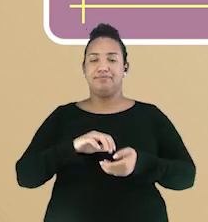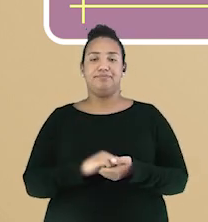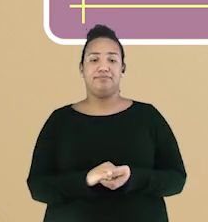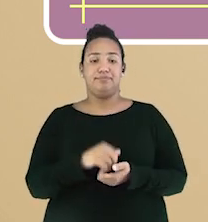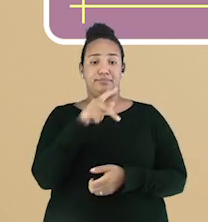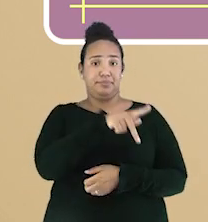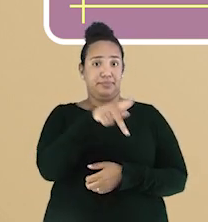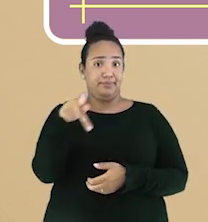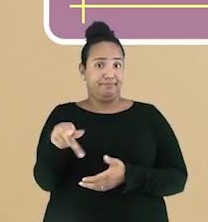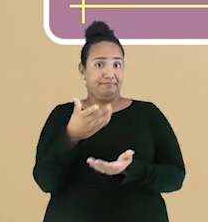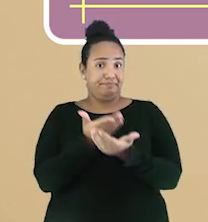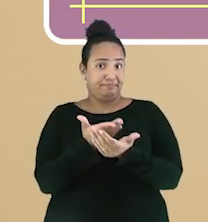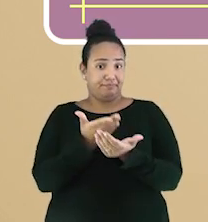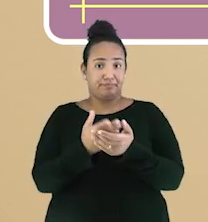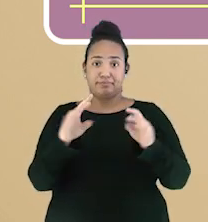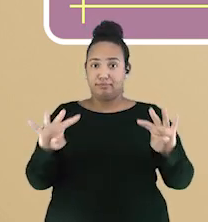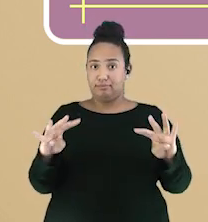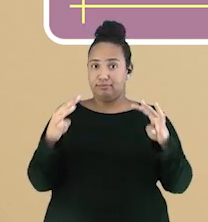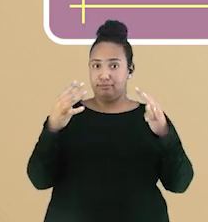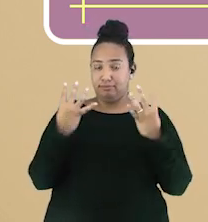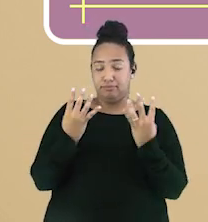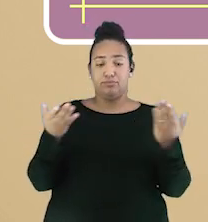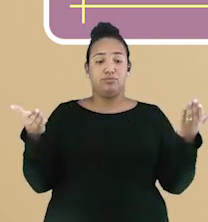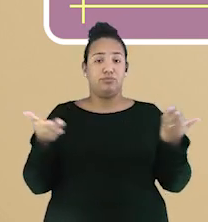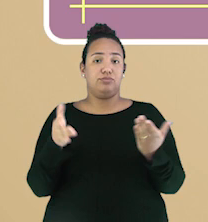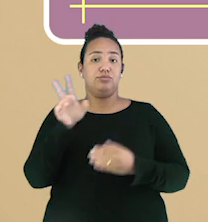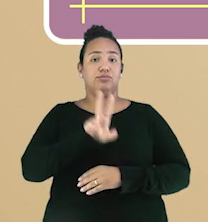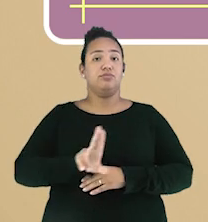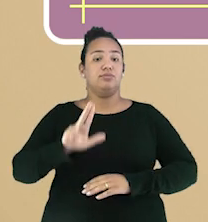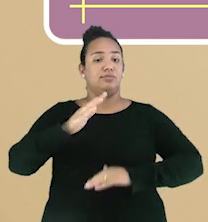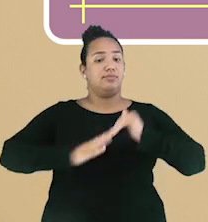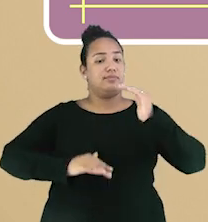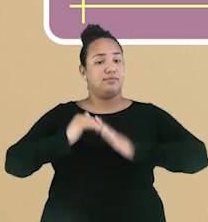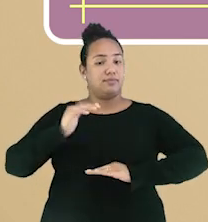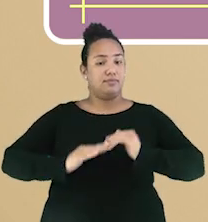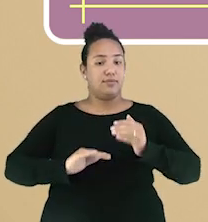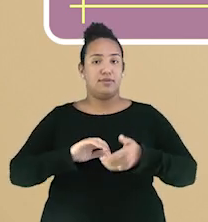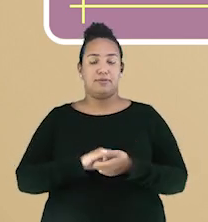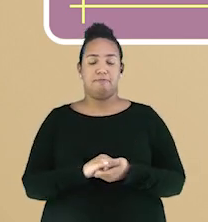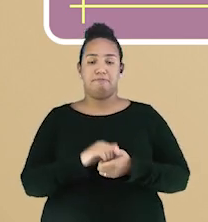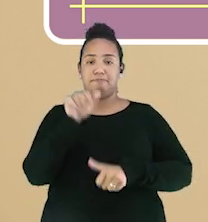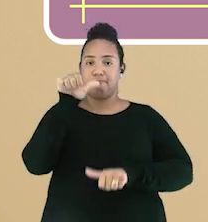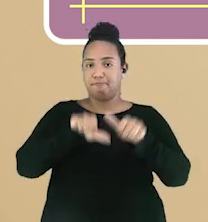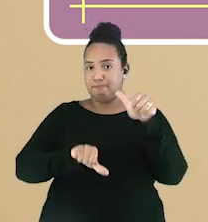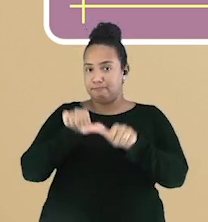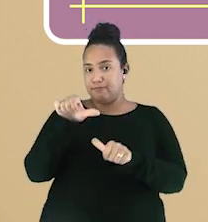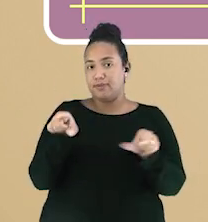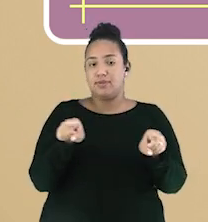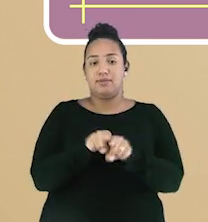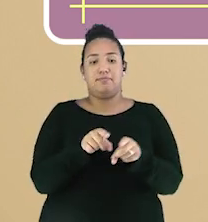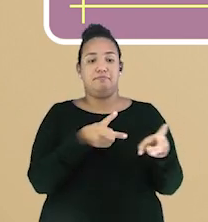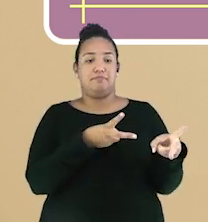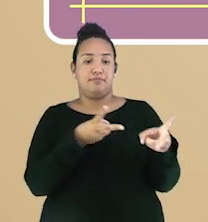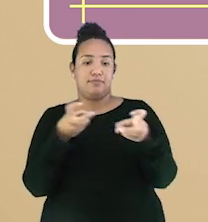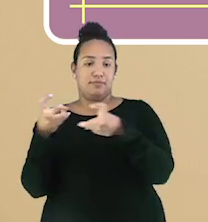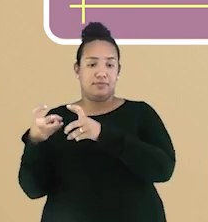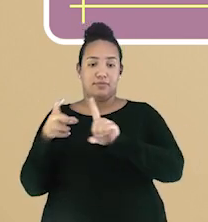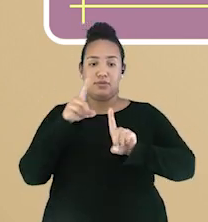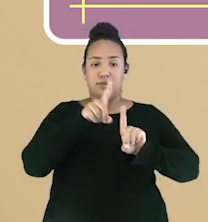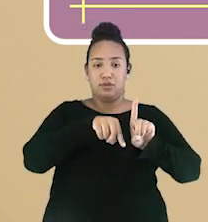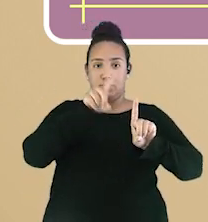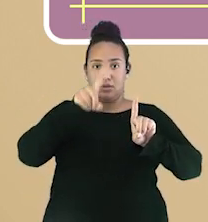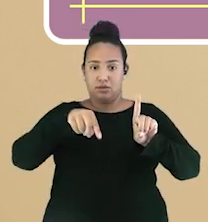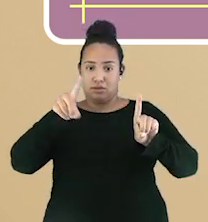nos assistindo, iremos trabalhar com a habilidade analisar e identificar em gráficos